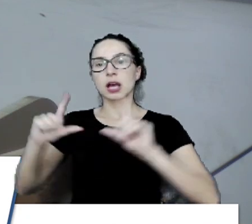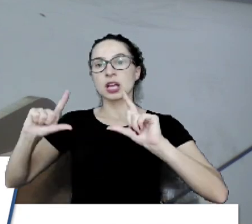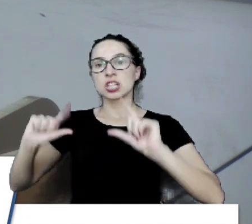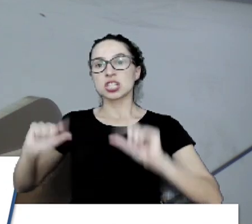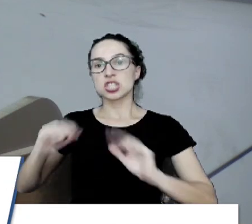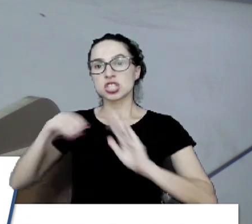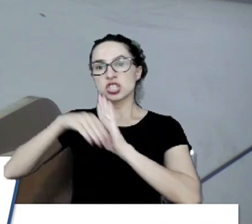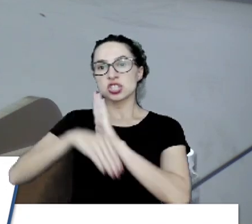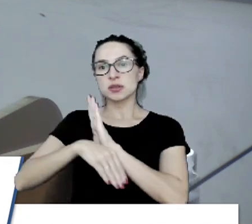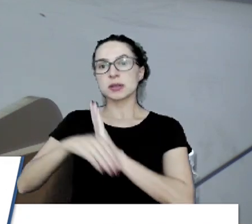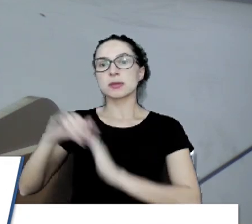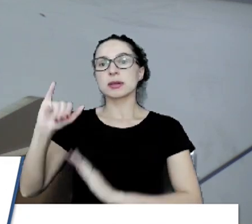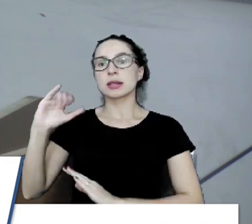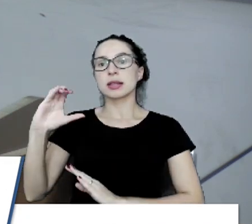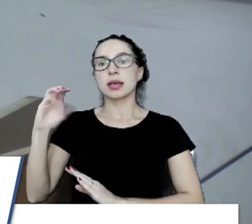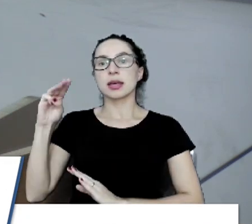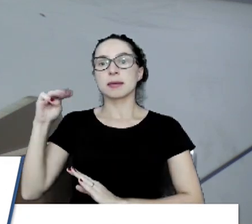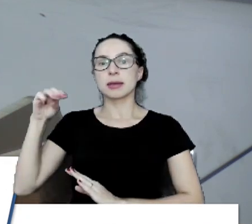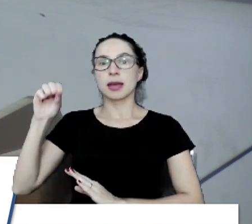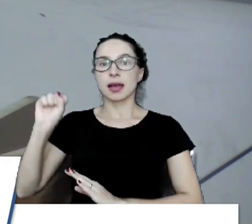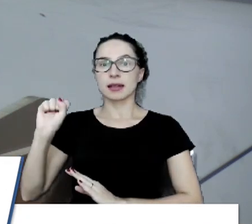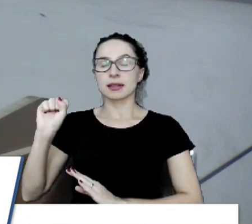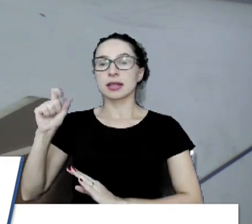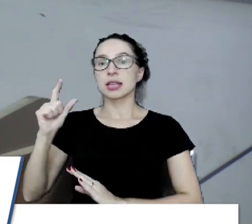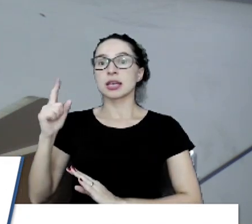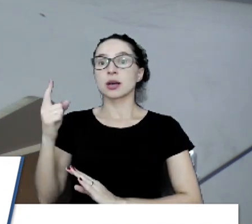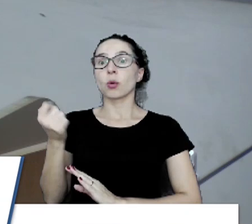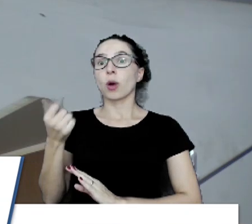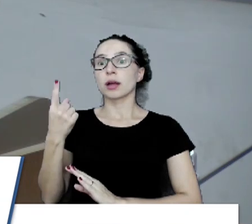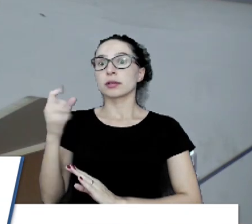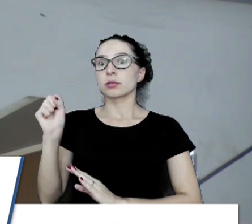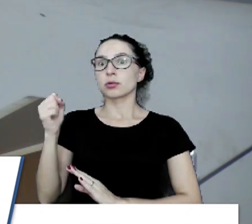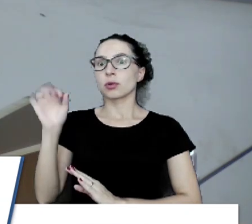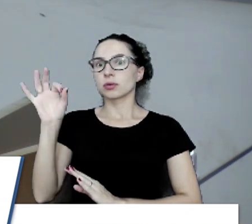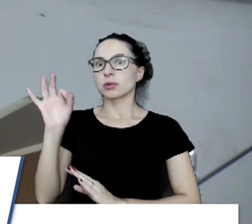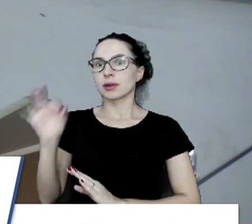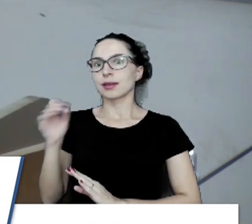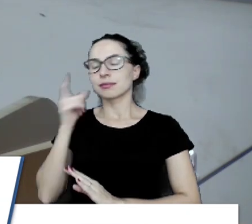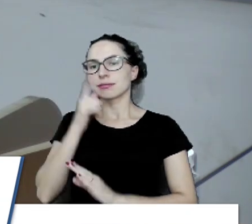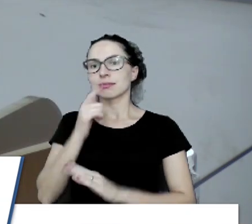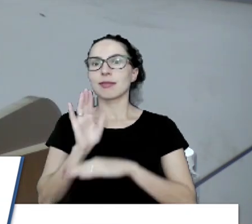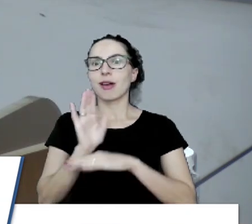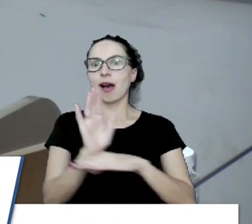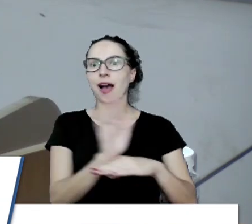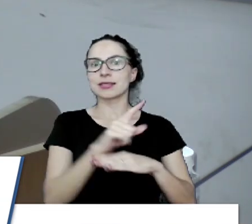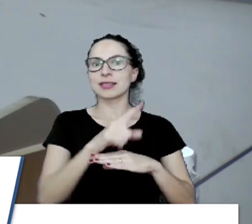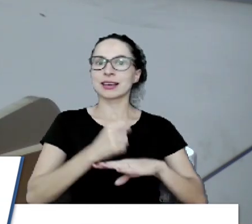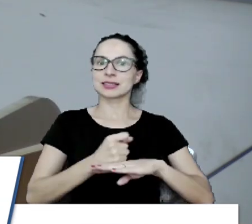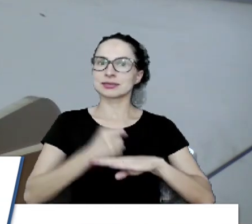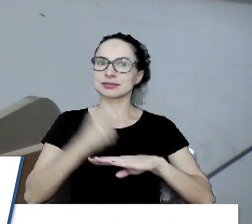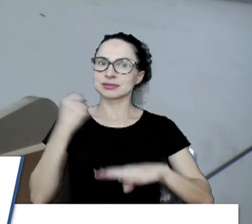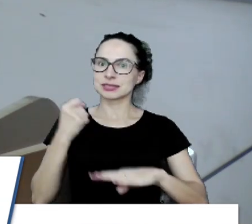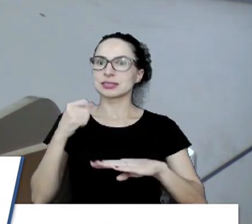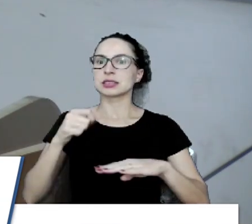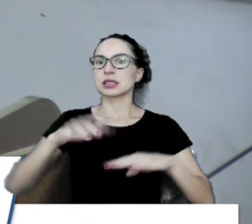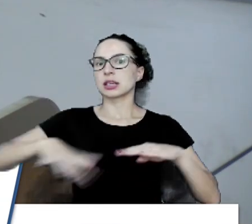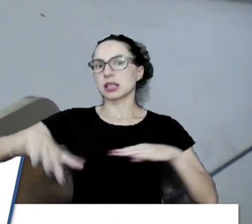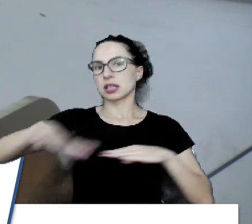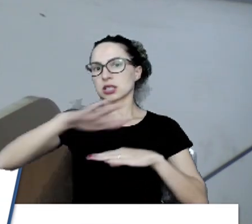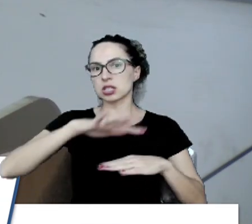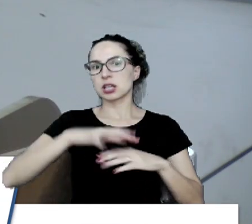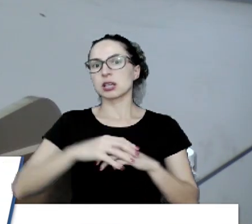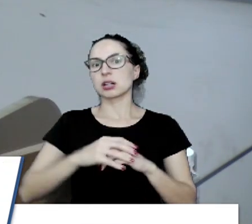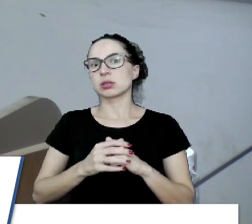ICMS do calçado, que chegava a quase 18%, e beneficiando a nossa cidade, a nossa região,